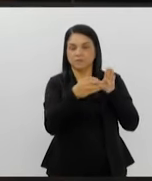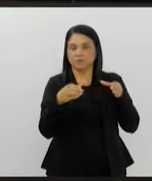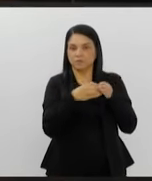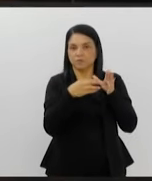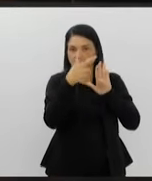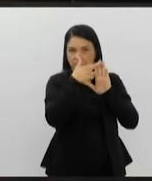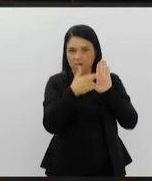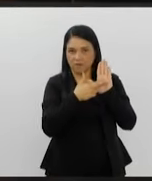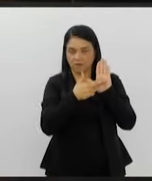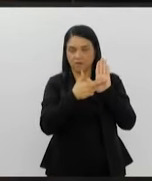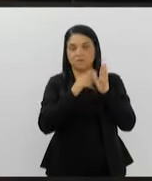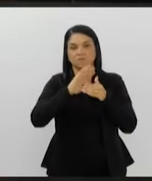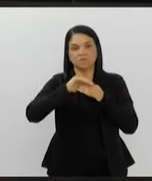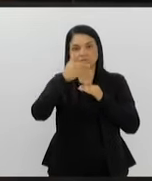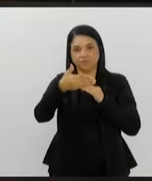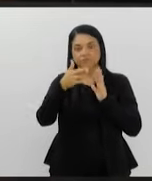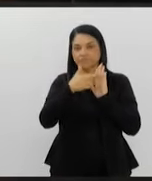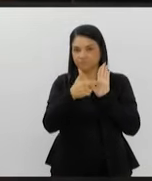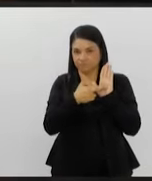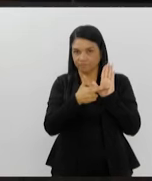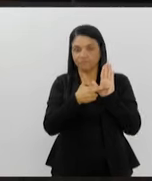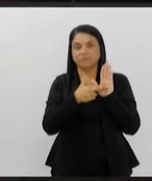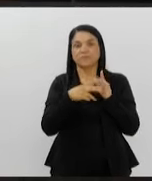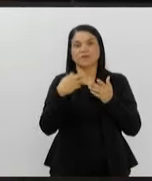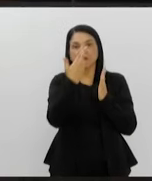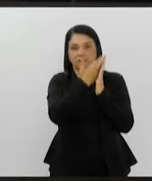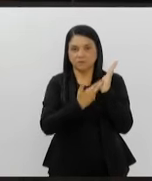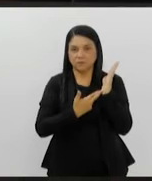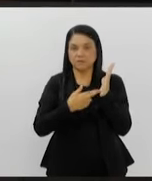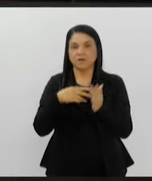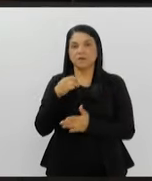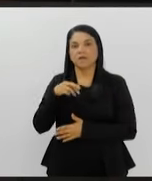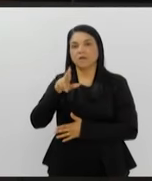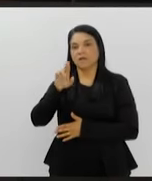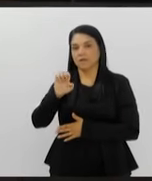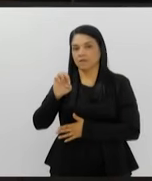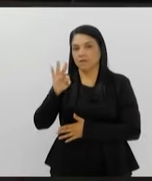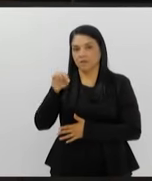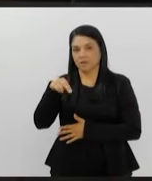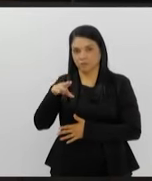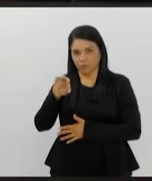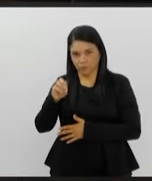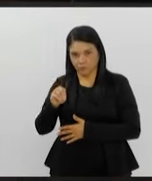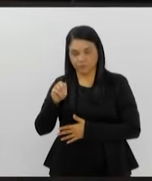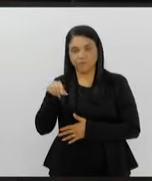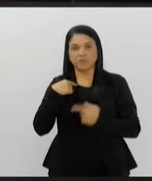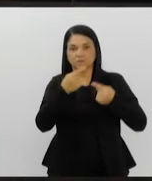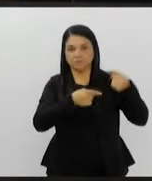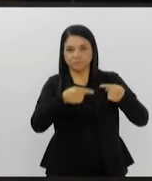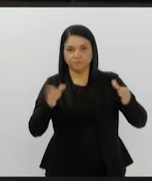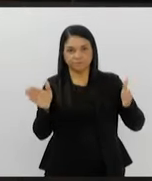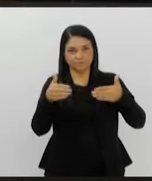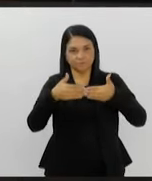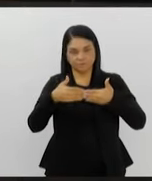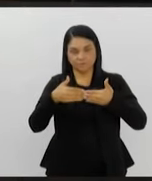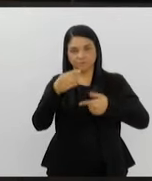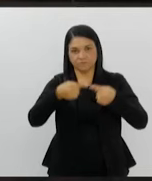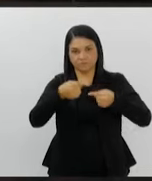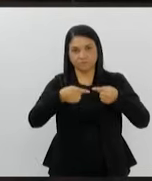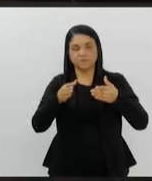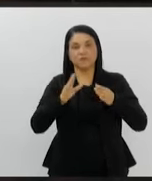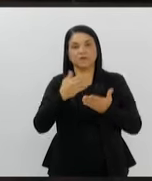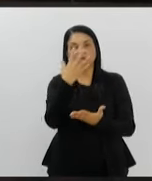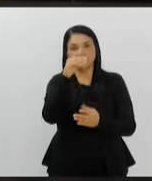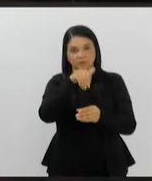Internas e Proposições Externas favorável, relatoria do deputado Renato Miranda. Em discussão, não havendo quem queira discutir, encerrada a